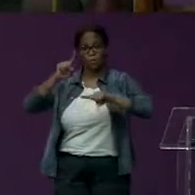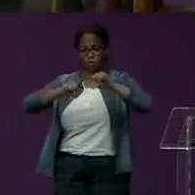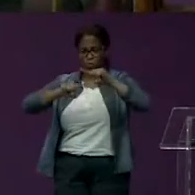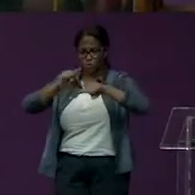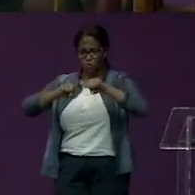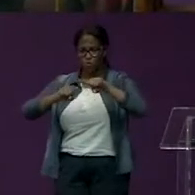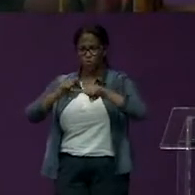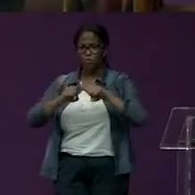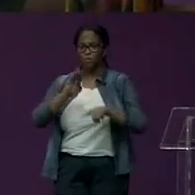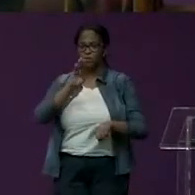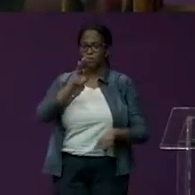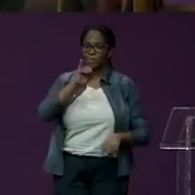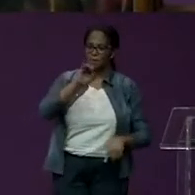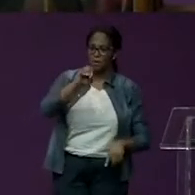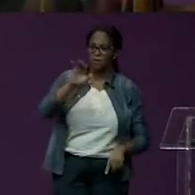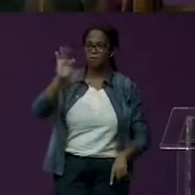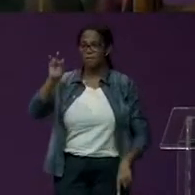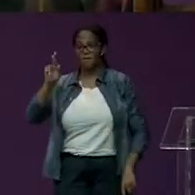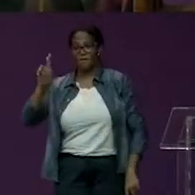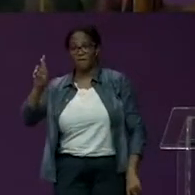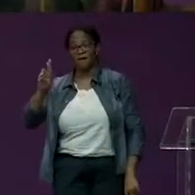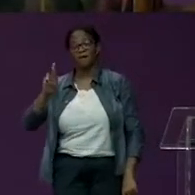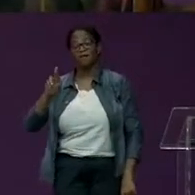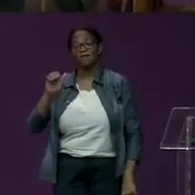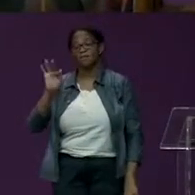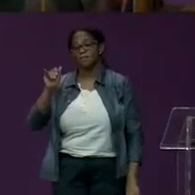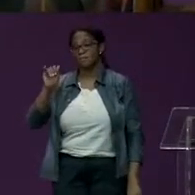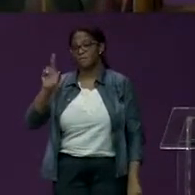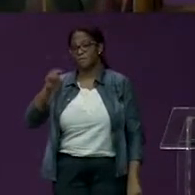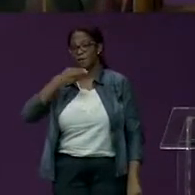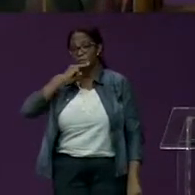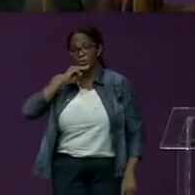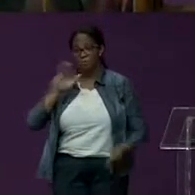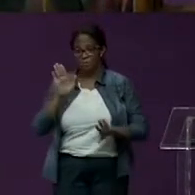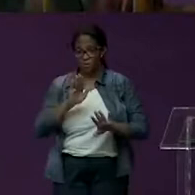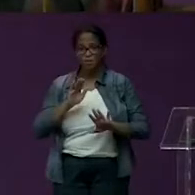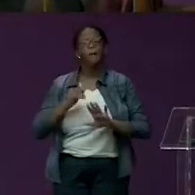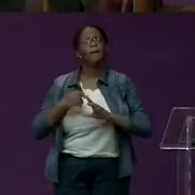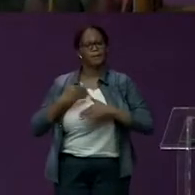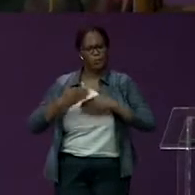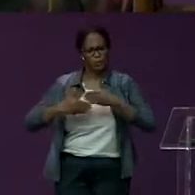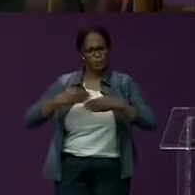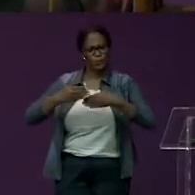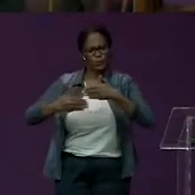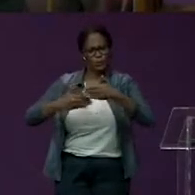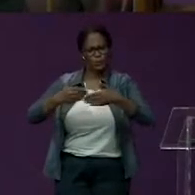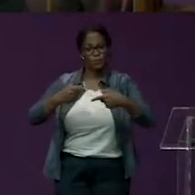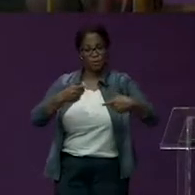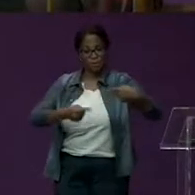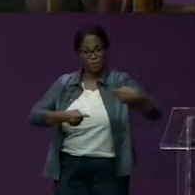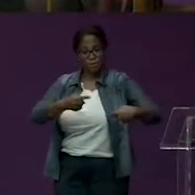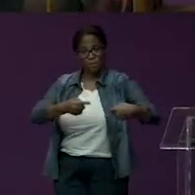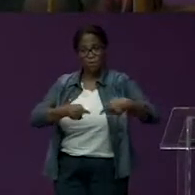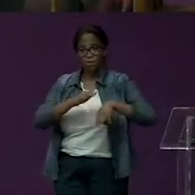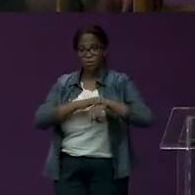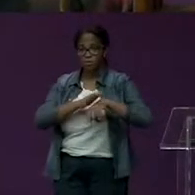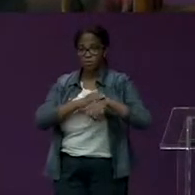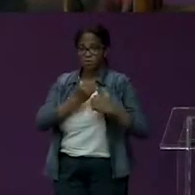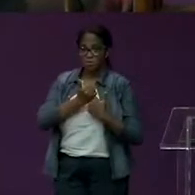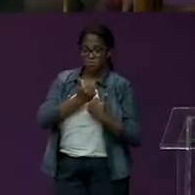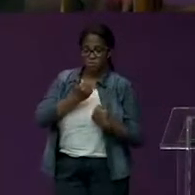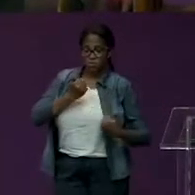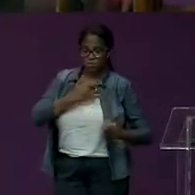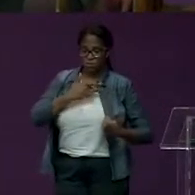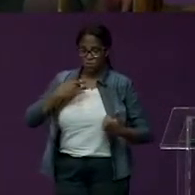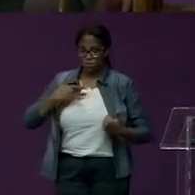e infarmanguinhos, puderam ser desenvolvidos a partir de uma política do Ministério da Saúde, que é